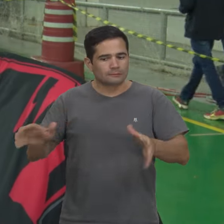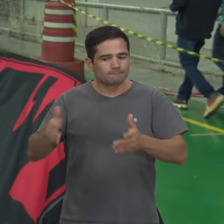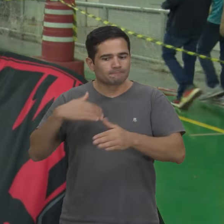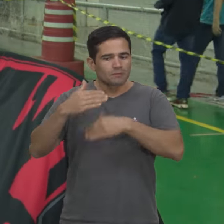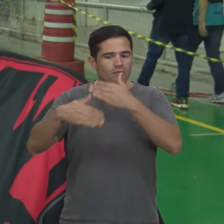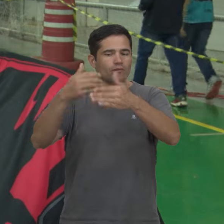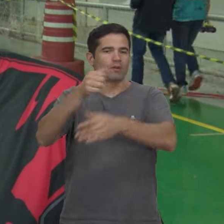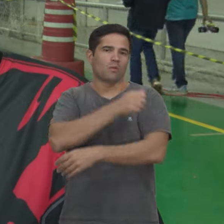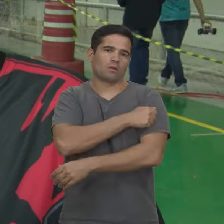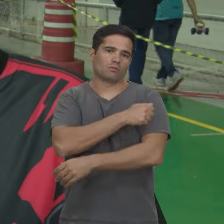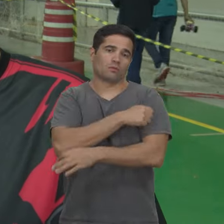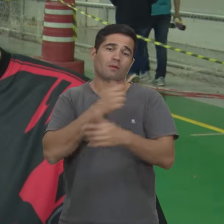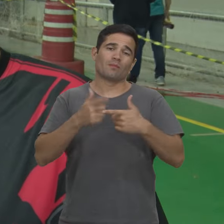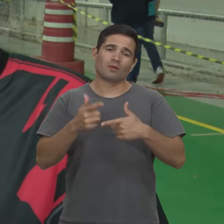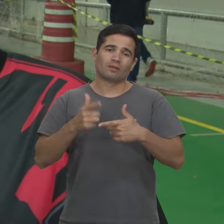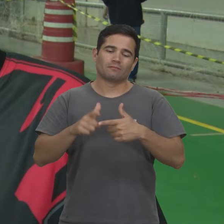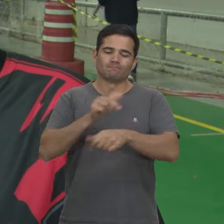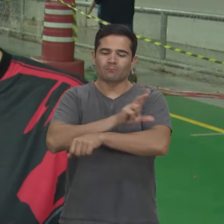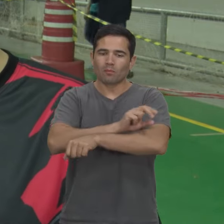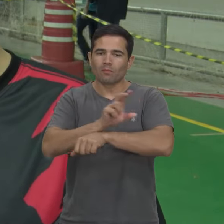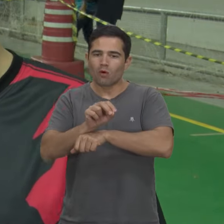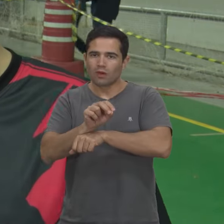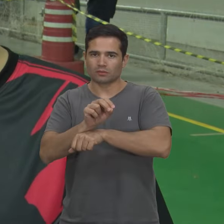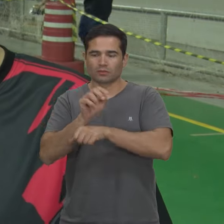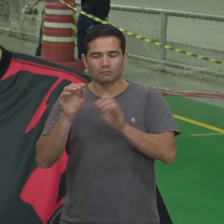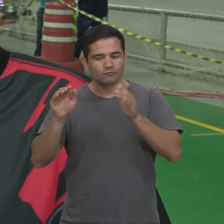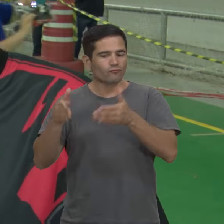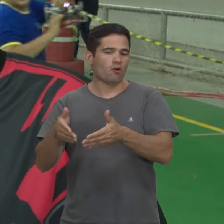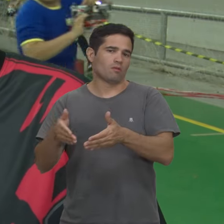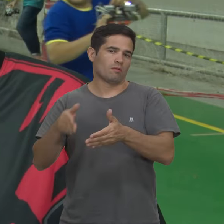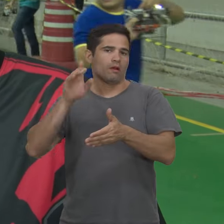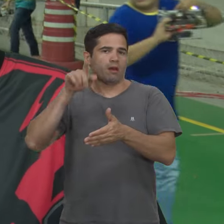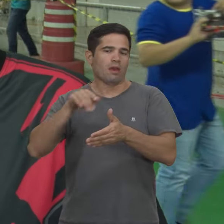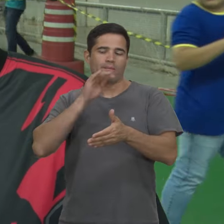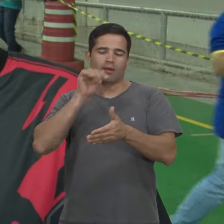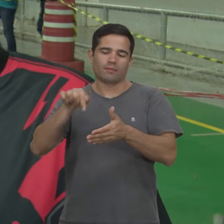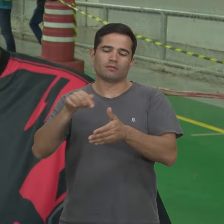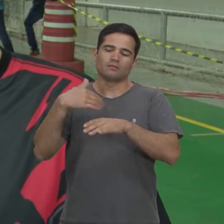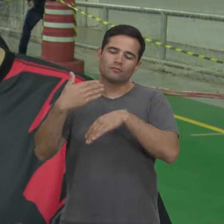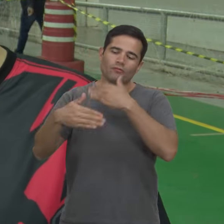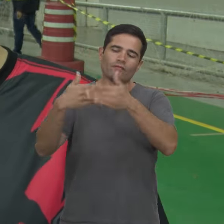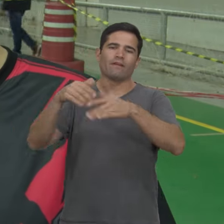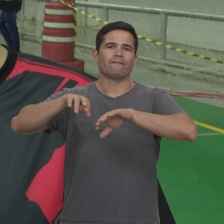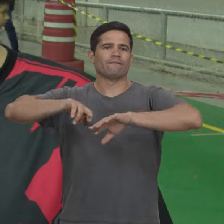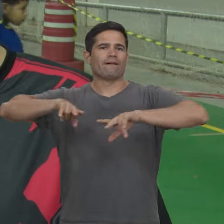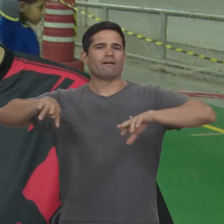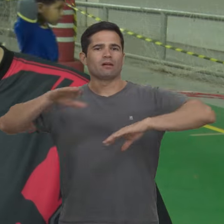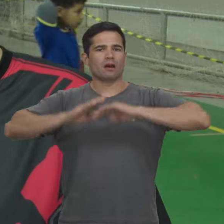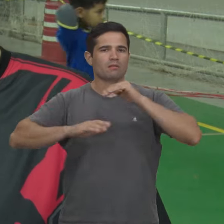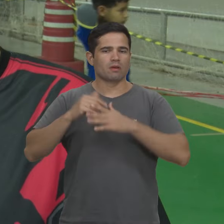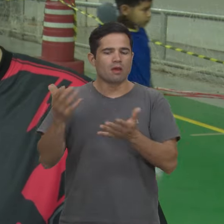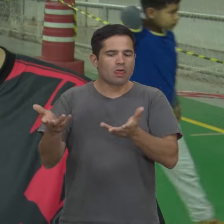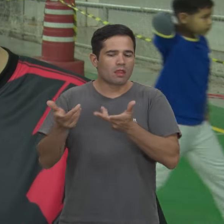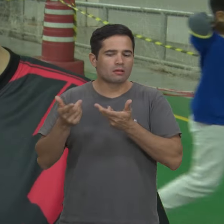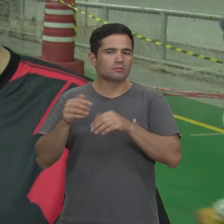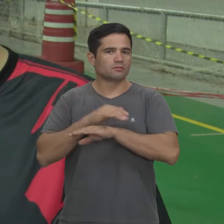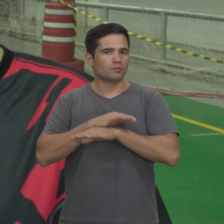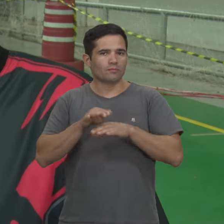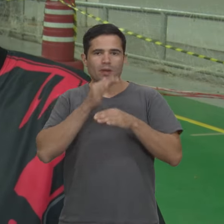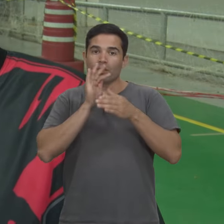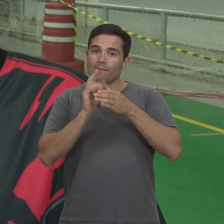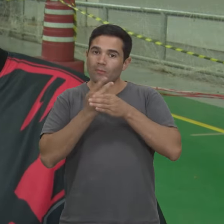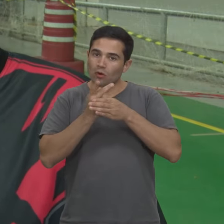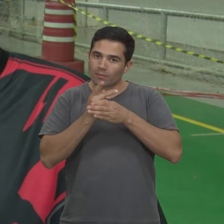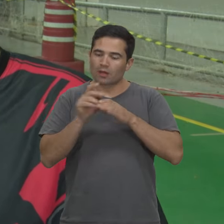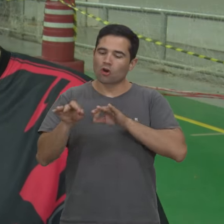né? Porque a robótica em si, as competições de robótica, elas sempre buscam desenvolver várias habilidades, não só a programação, não